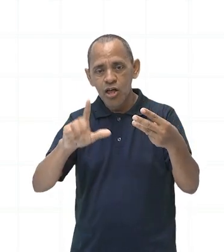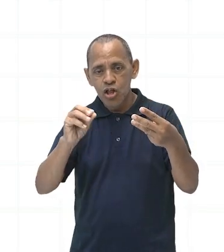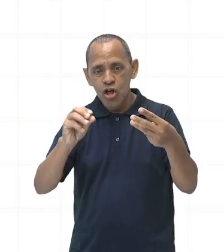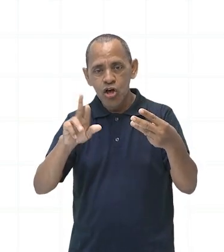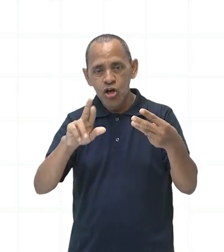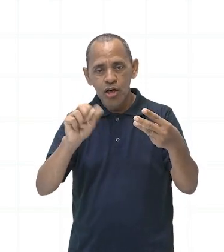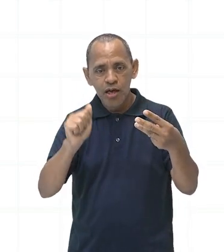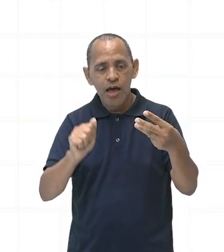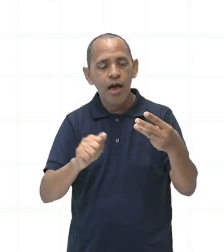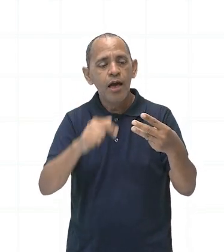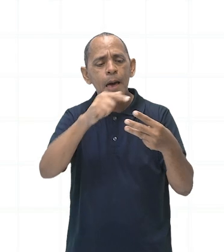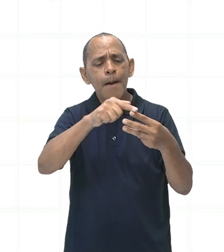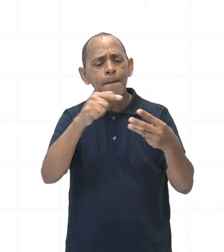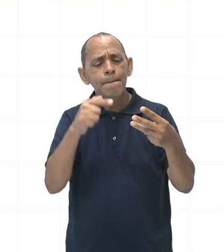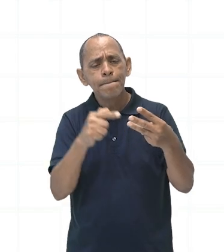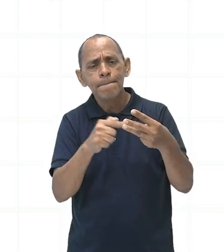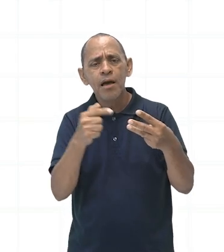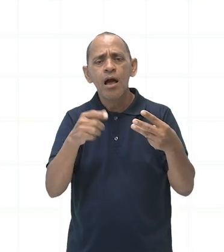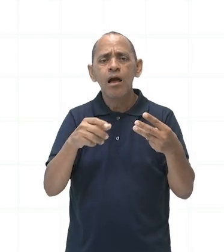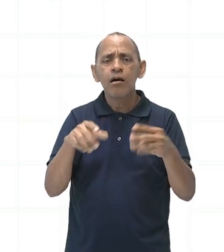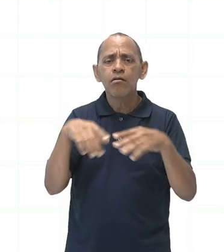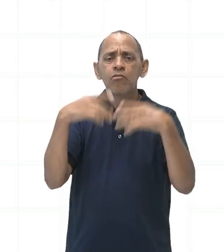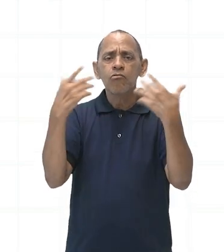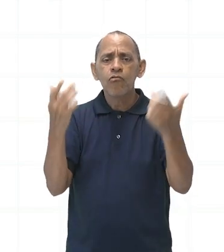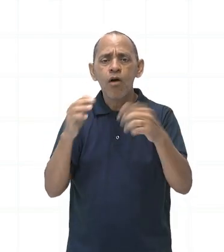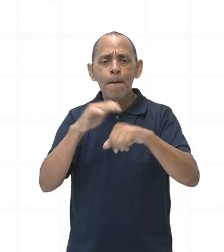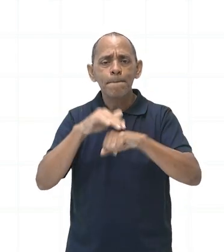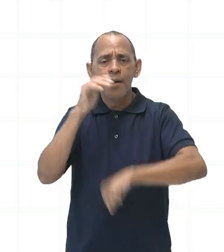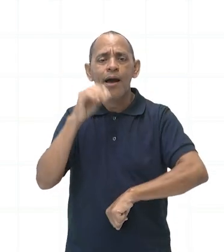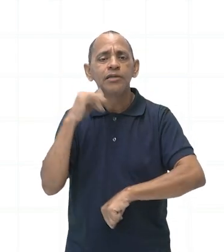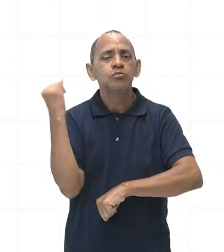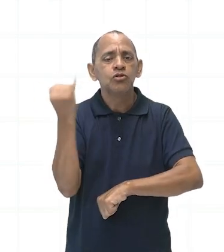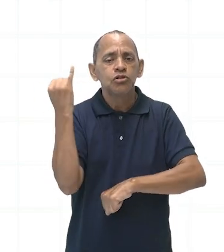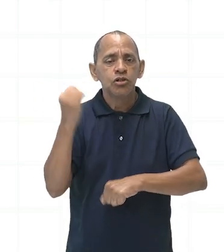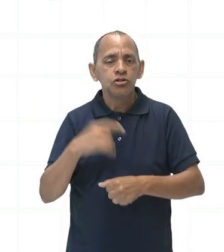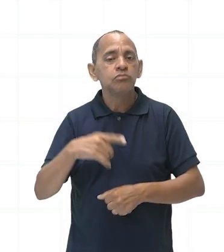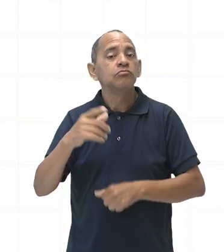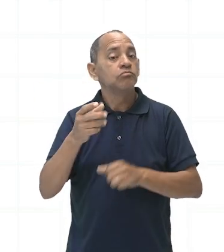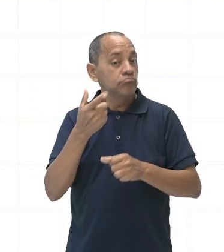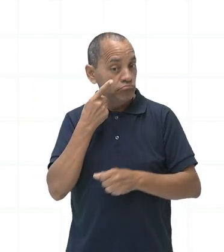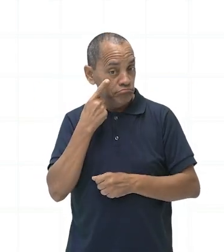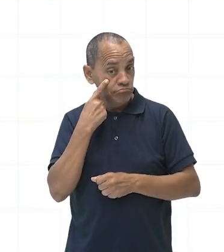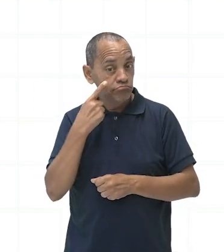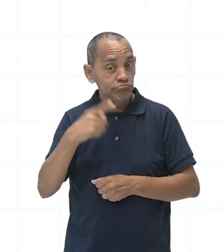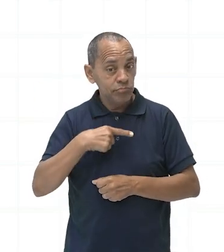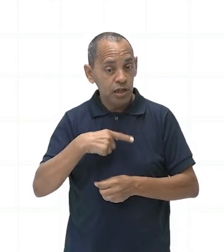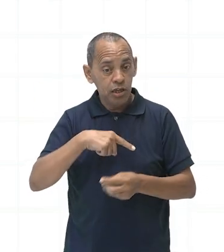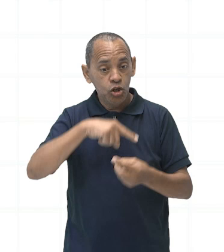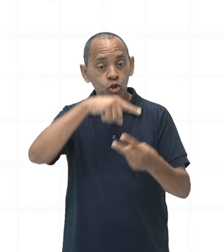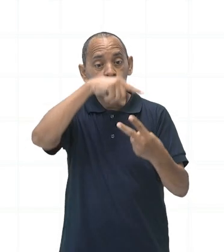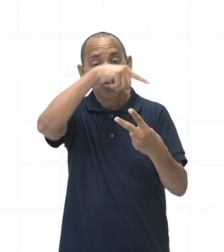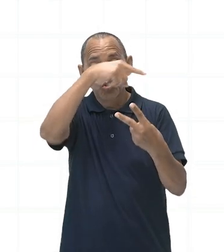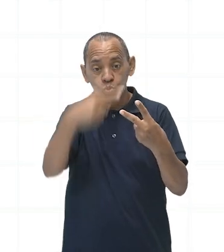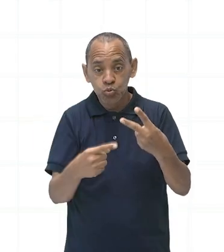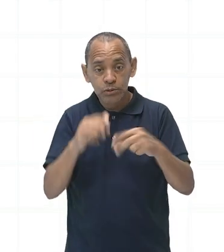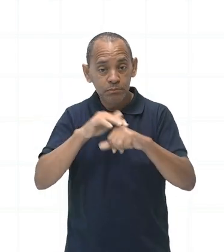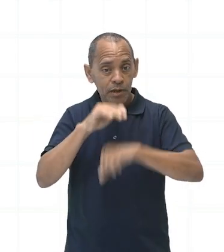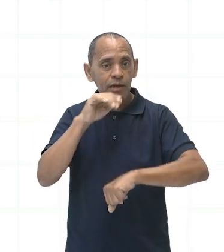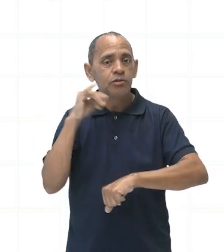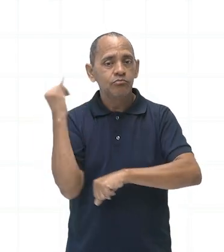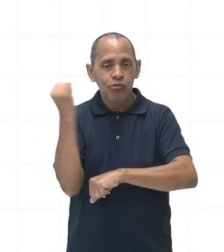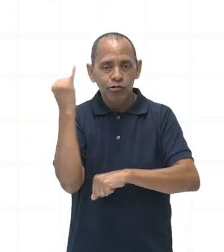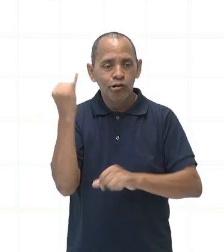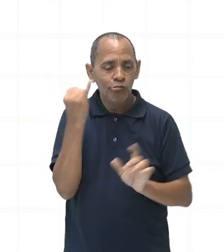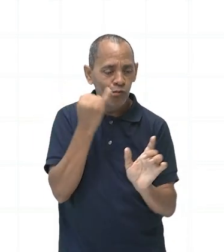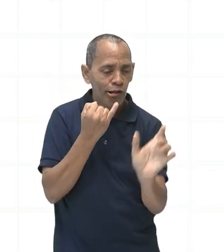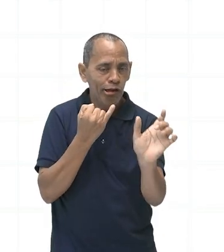mais importante? Aí aqui a gente observa que eu tenho 2 palavras importantes. A palavra fauna e